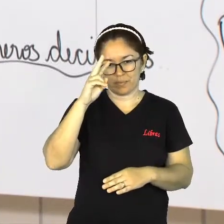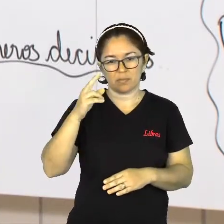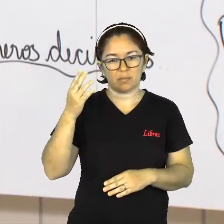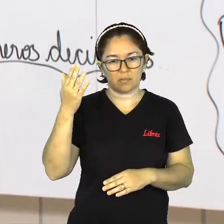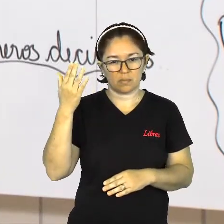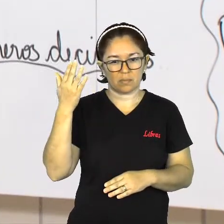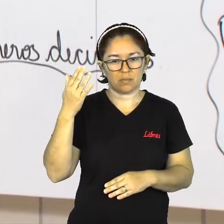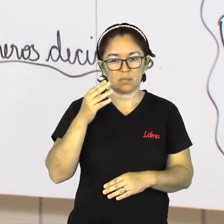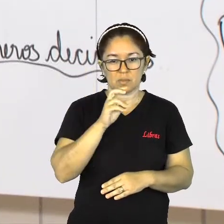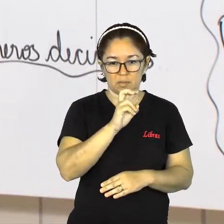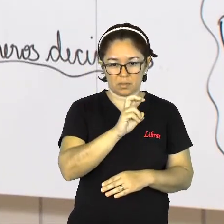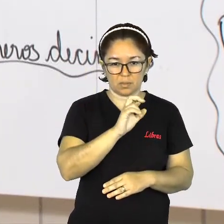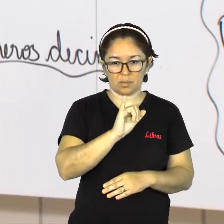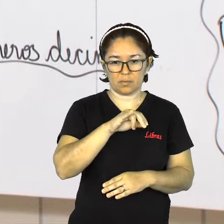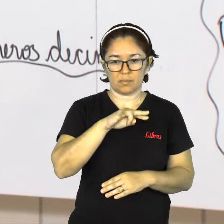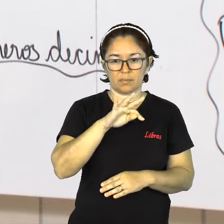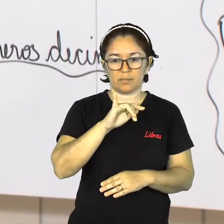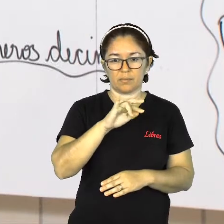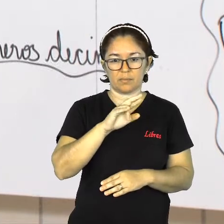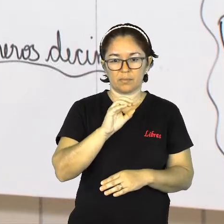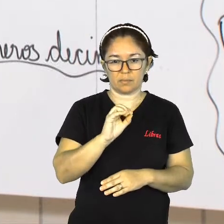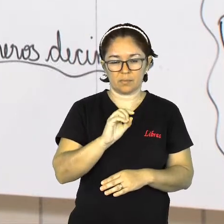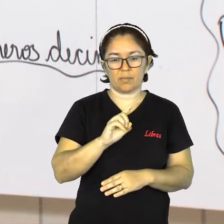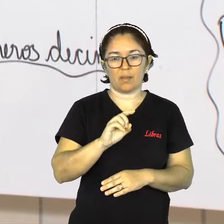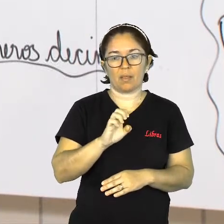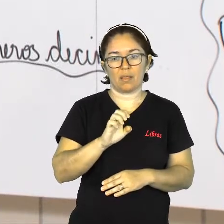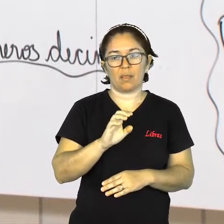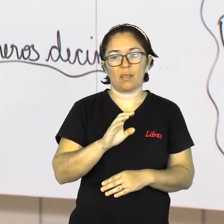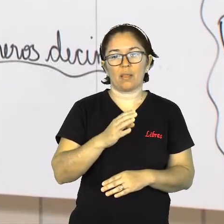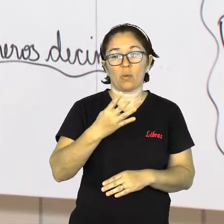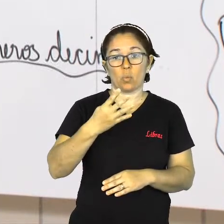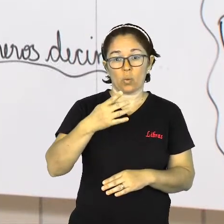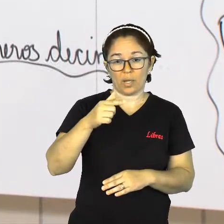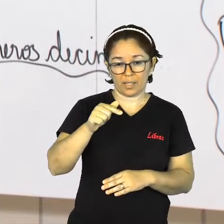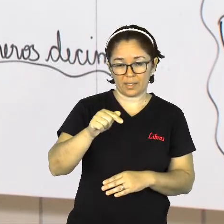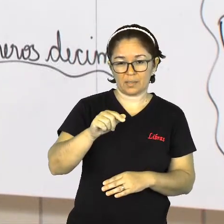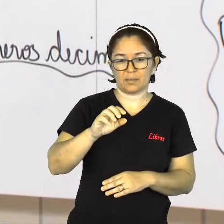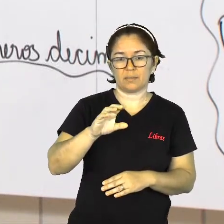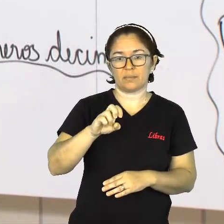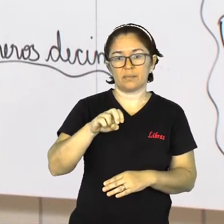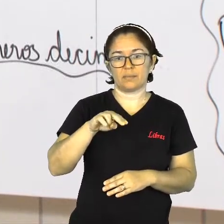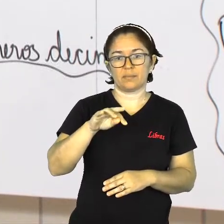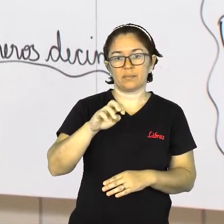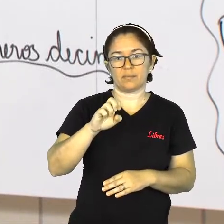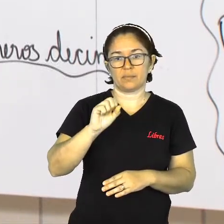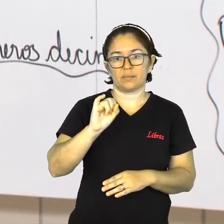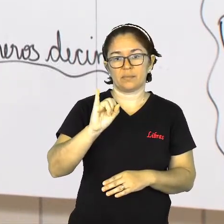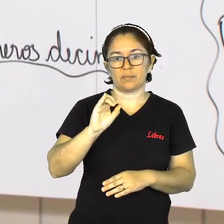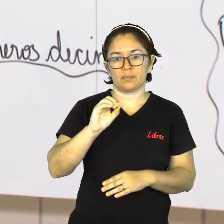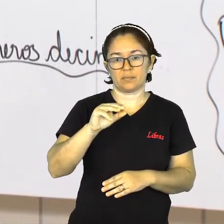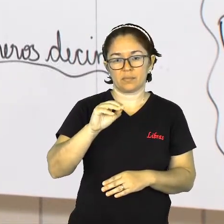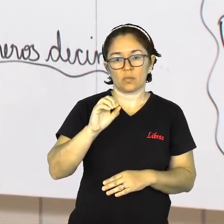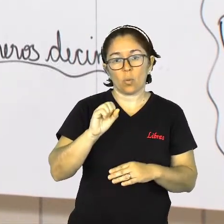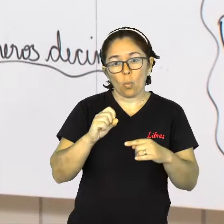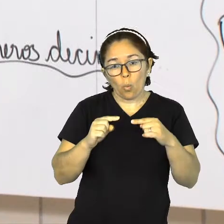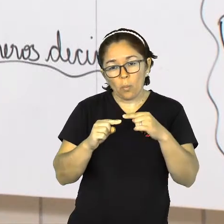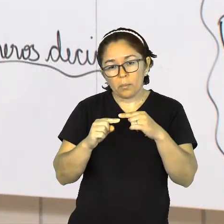5 inteiros e 47 centésimos. Essa palavra centésimos está representando 100.